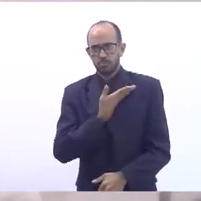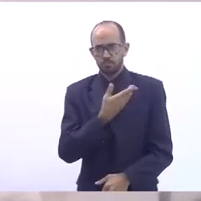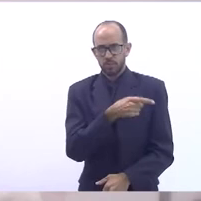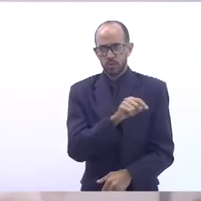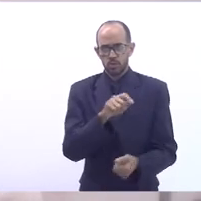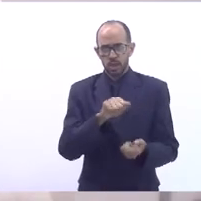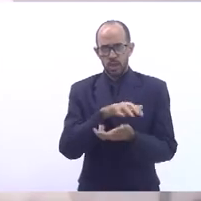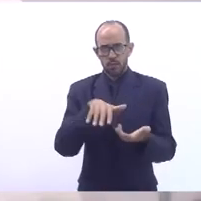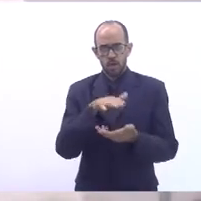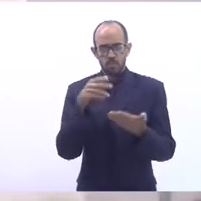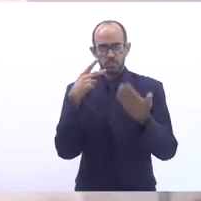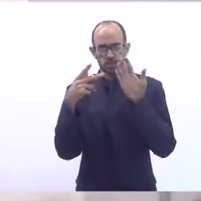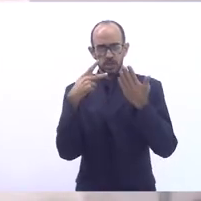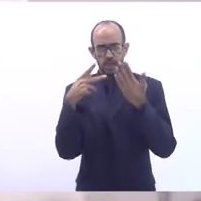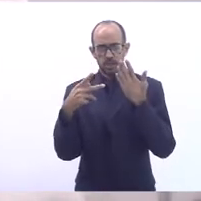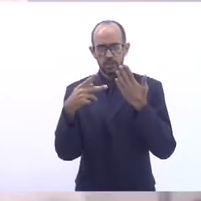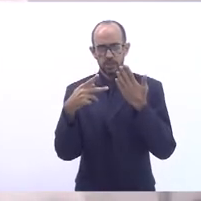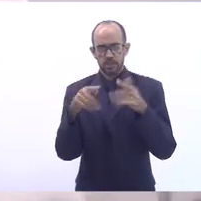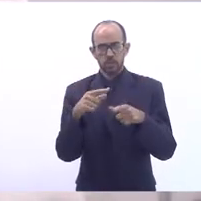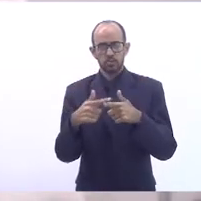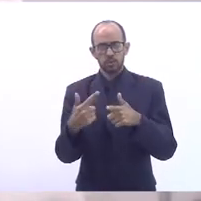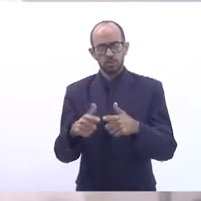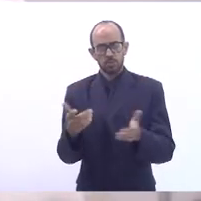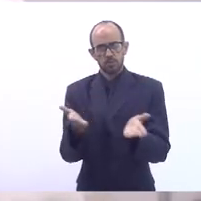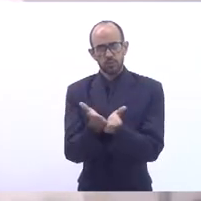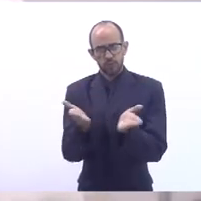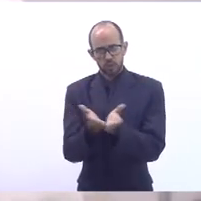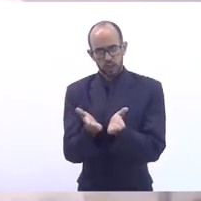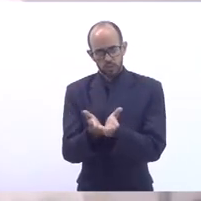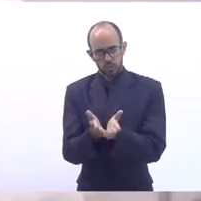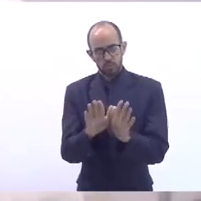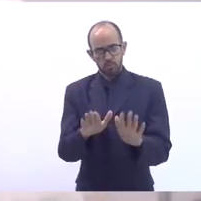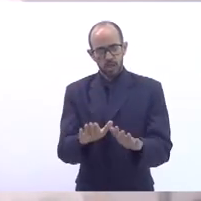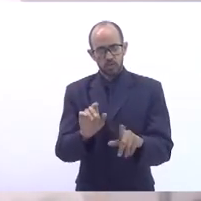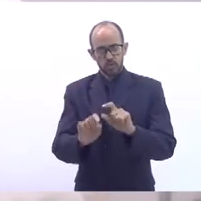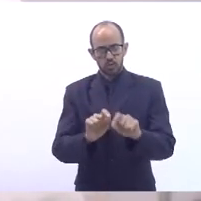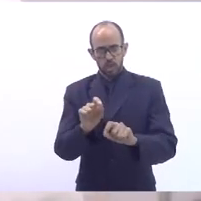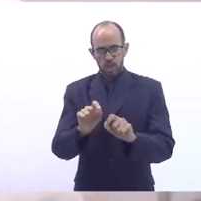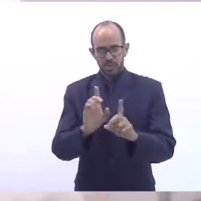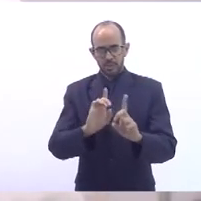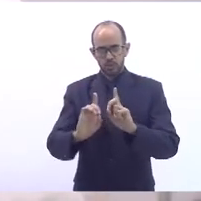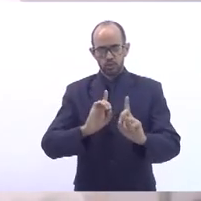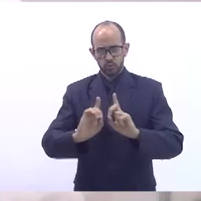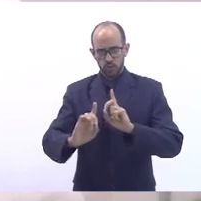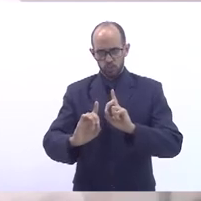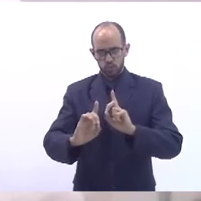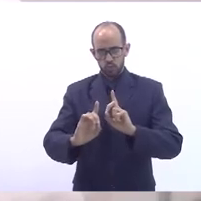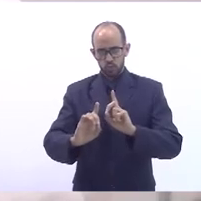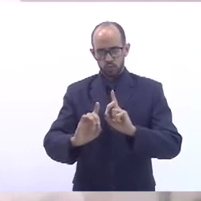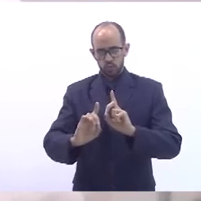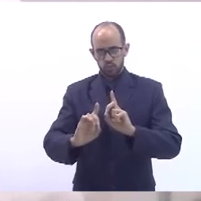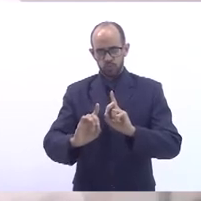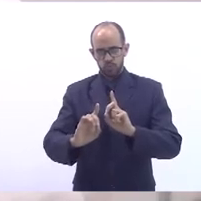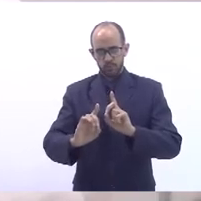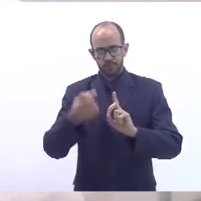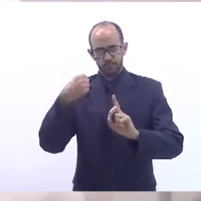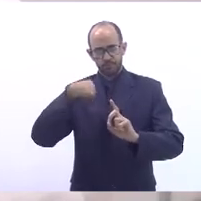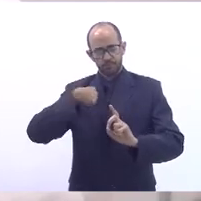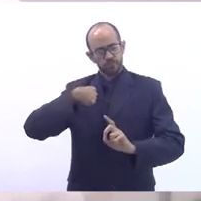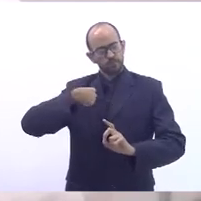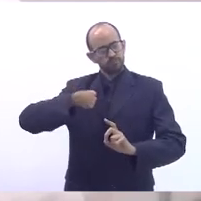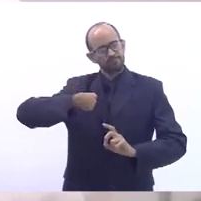aqui da reforma psiquiátrica qual questão dos Evangélicos mas essa discussão eu tô